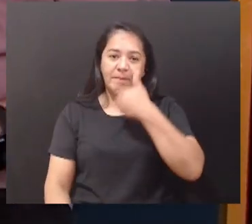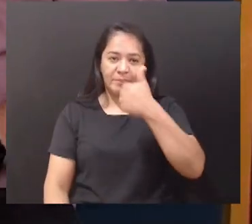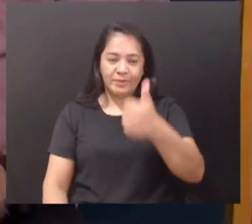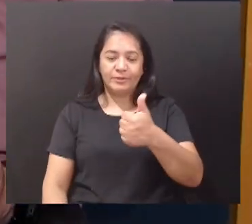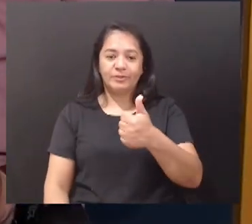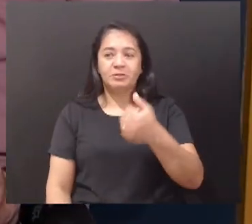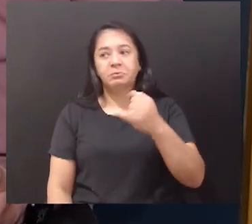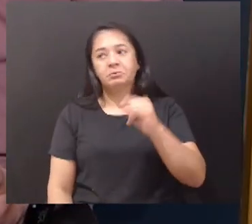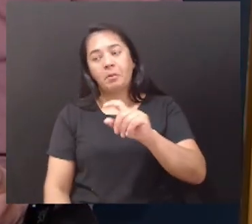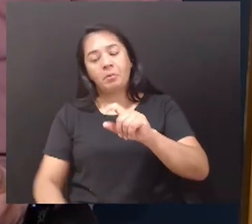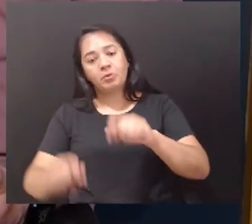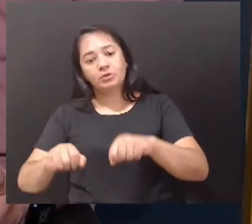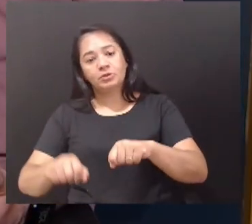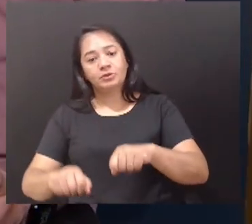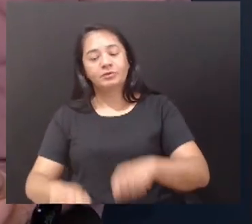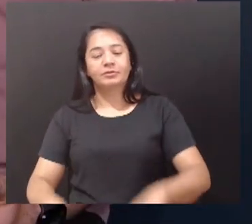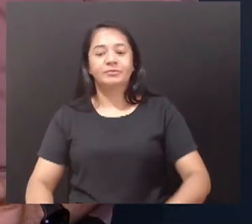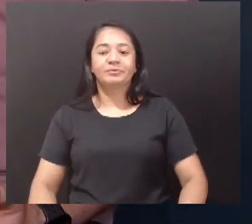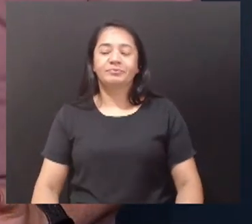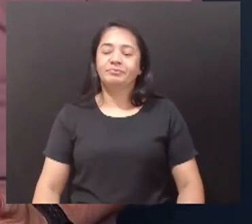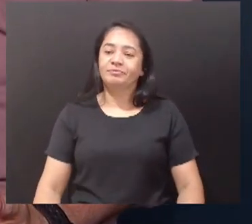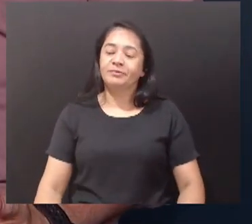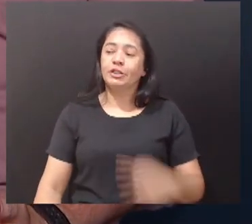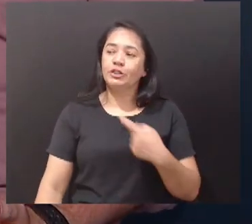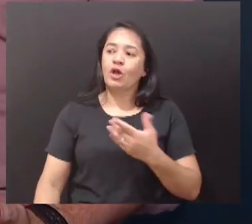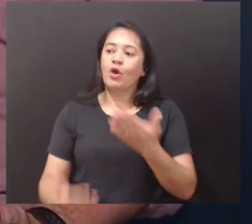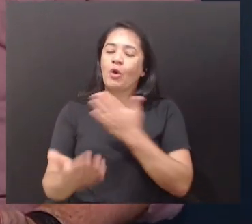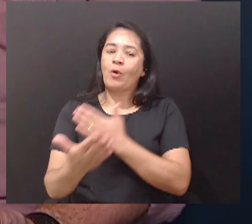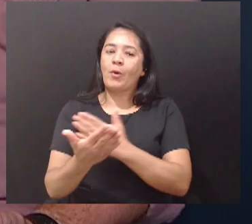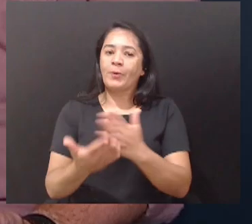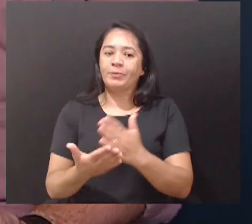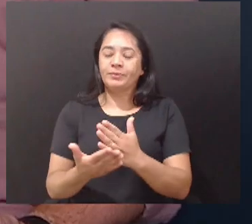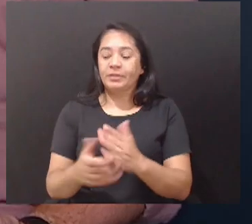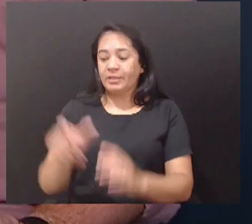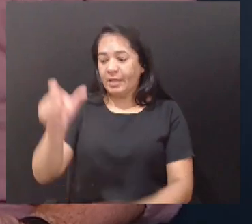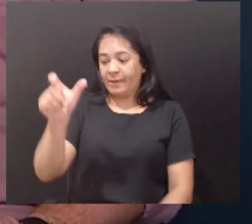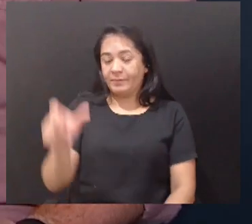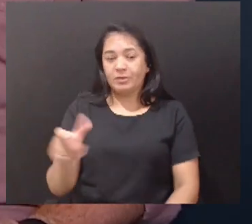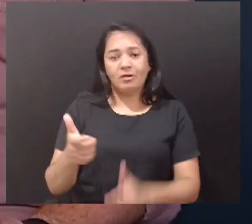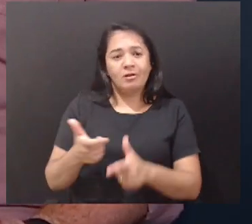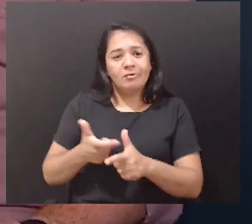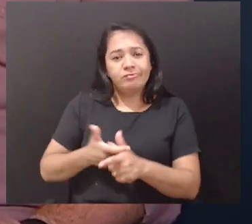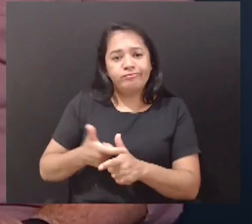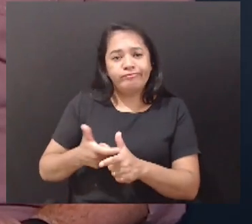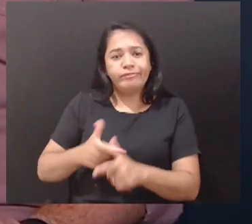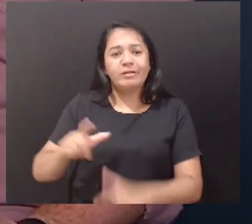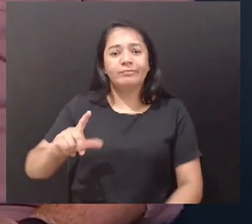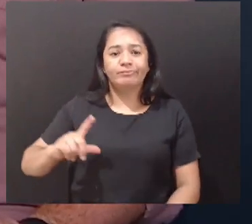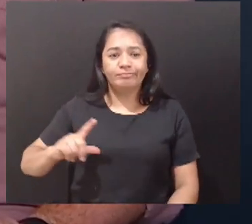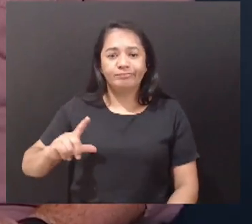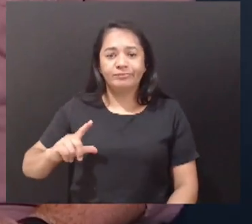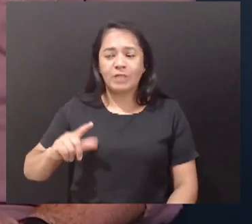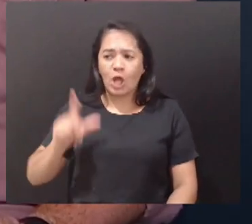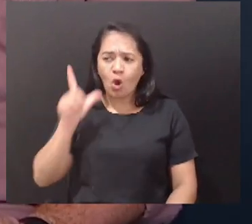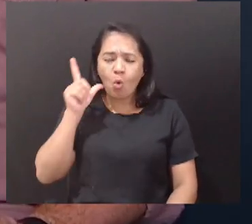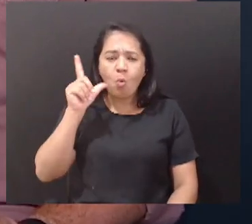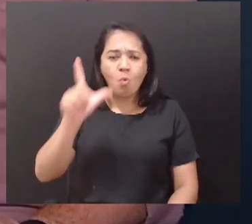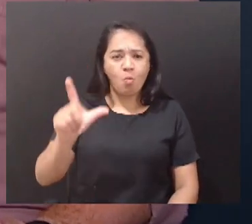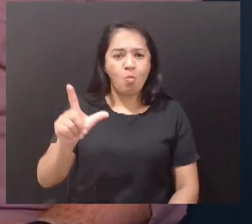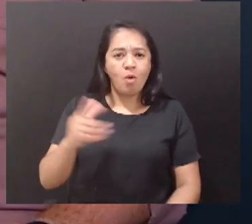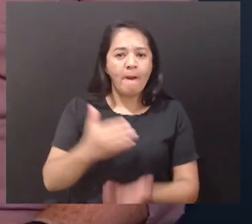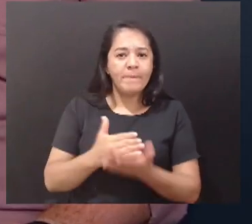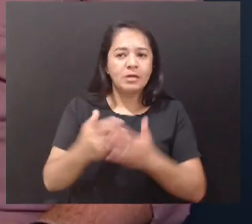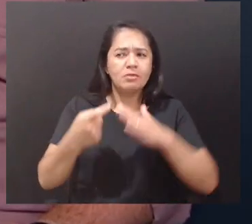ou não. Ronaldo, para a gente começar, a pessoa ela está endividada, ela consegue começar a investir,